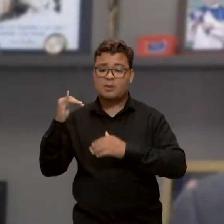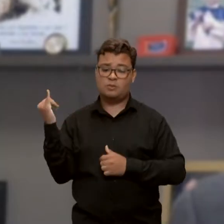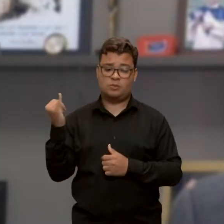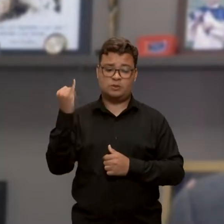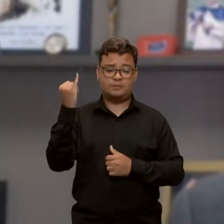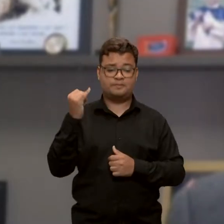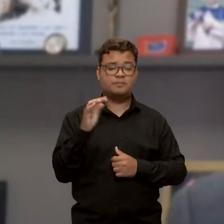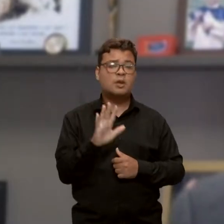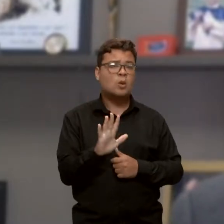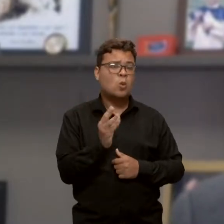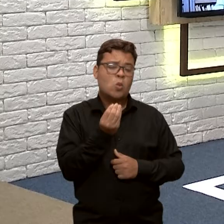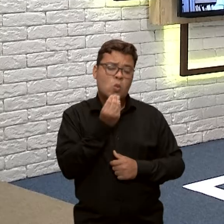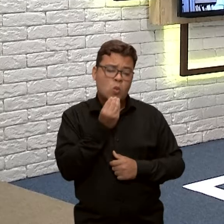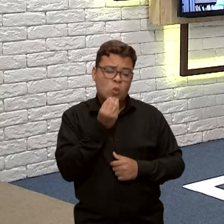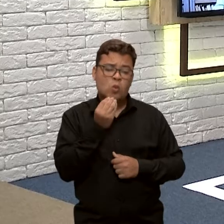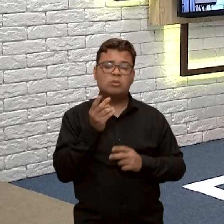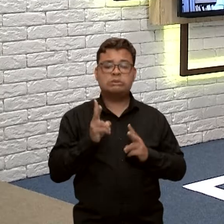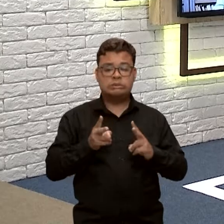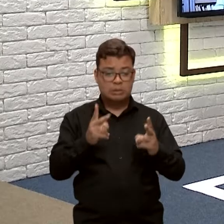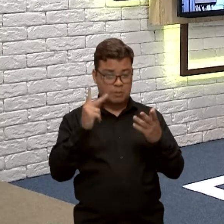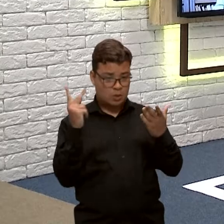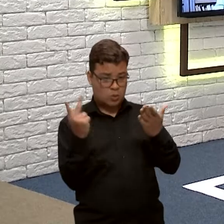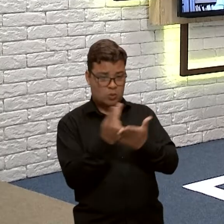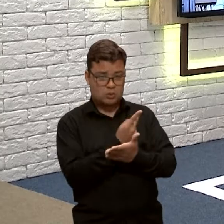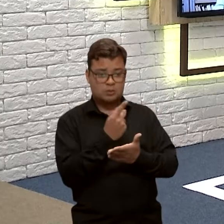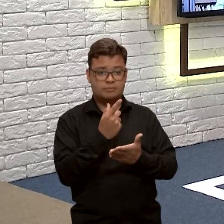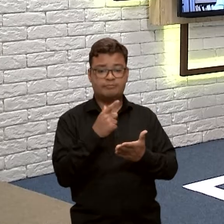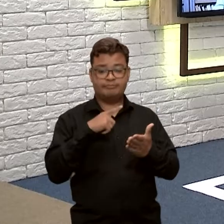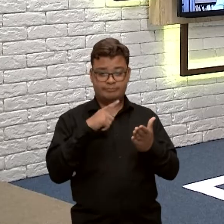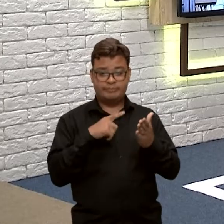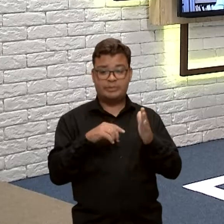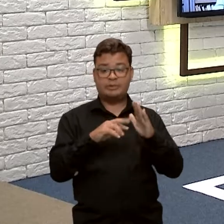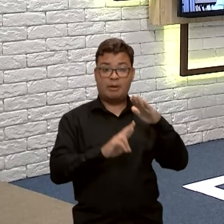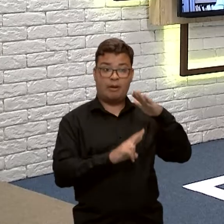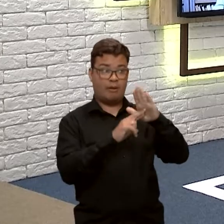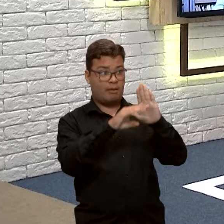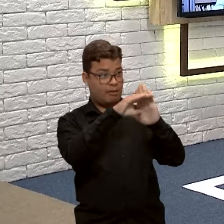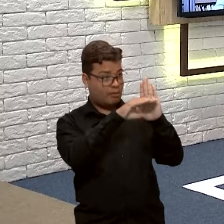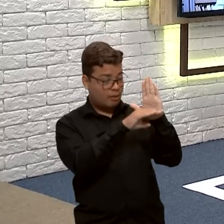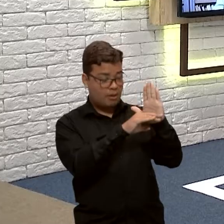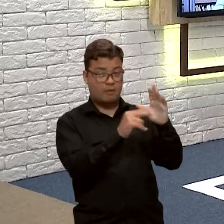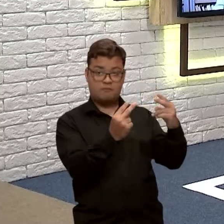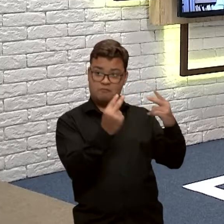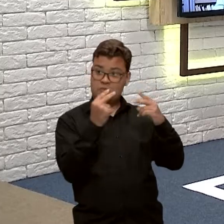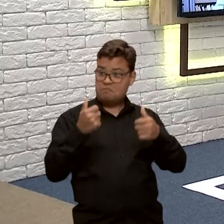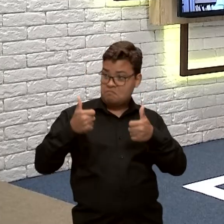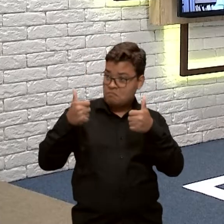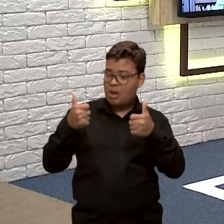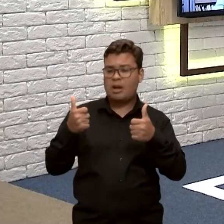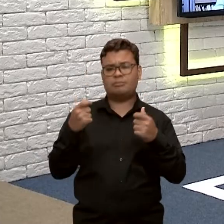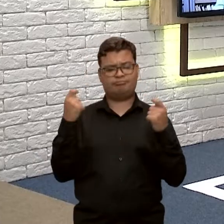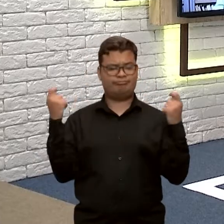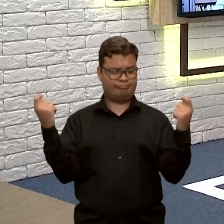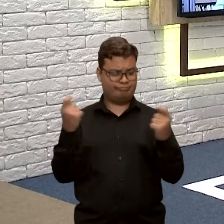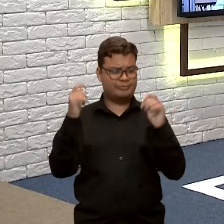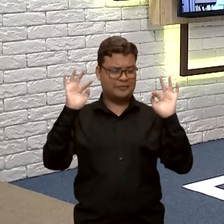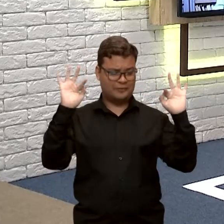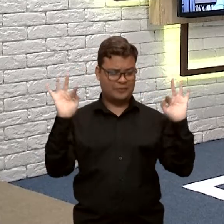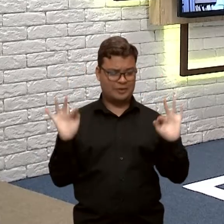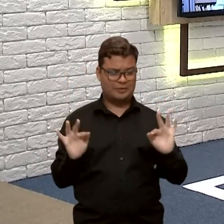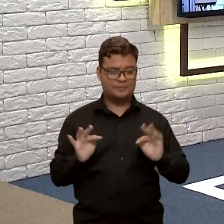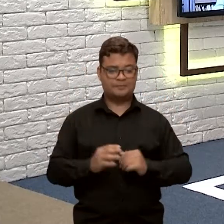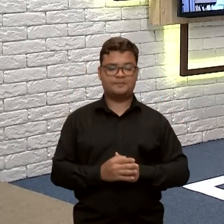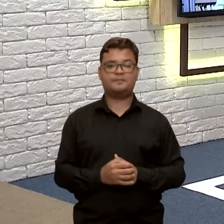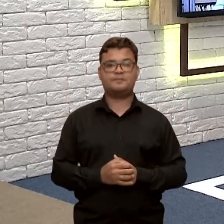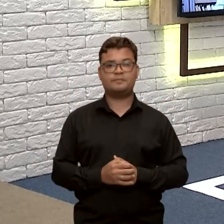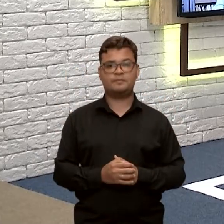sempre motivo de celebração quando a gente aparece num ranking internacional bem posicionado. Bom, como eu falei no